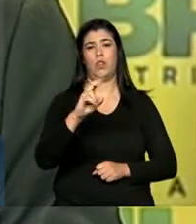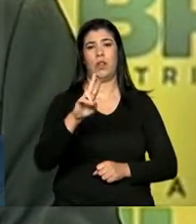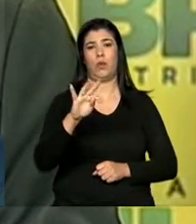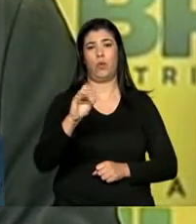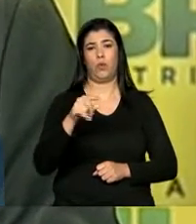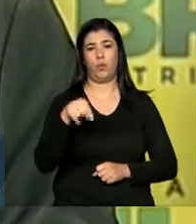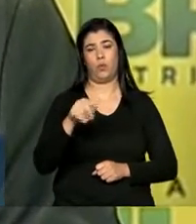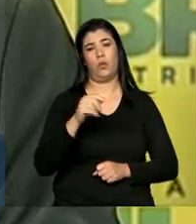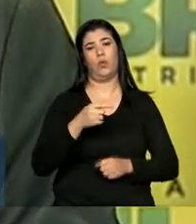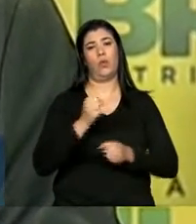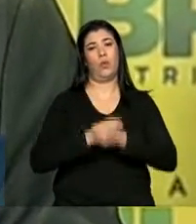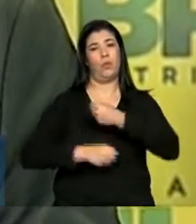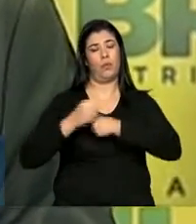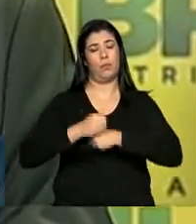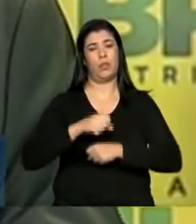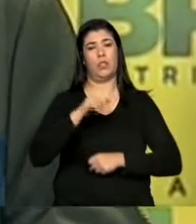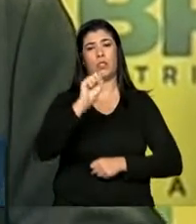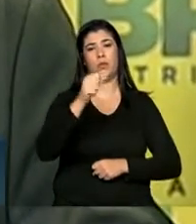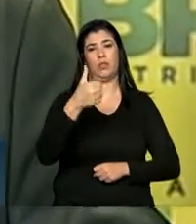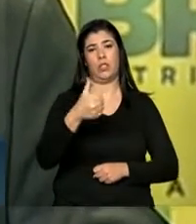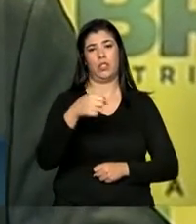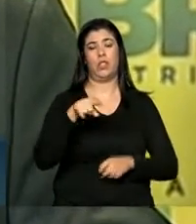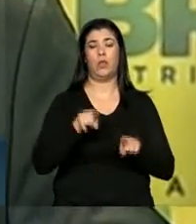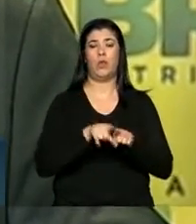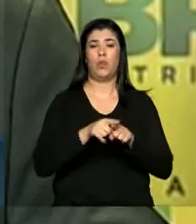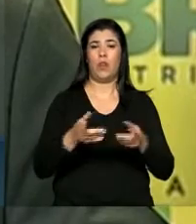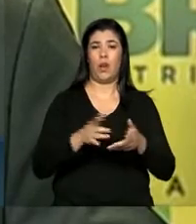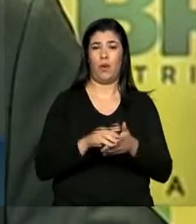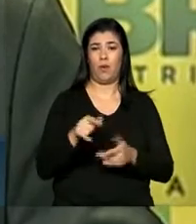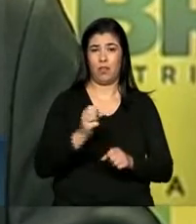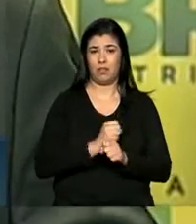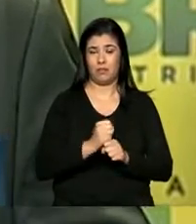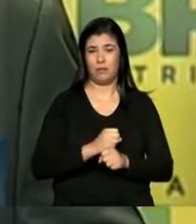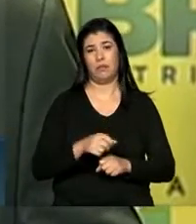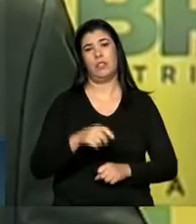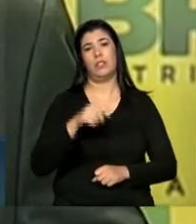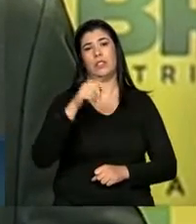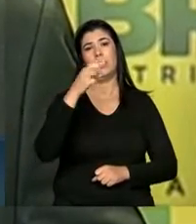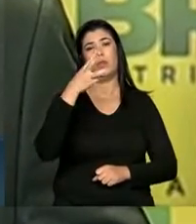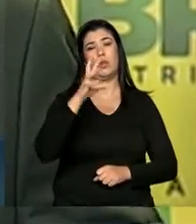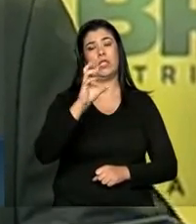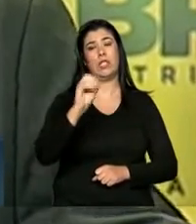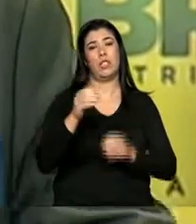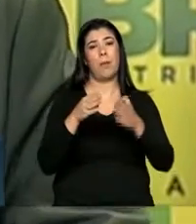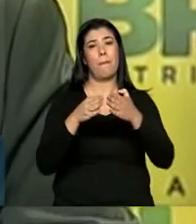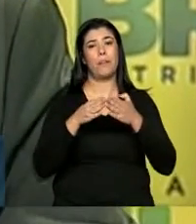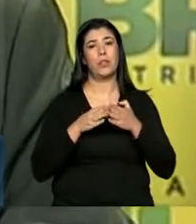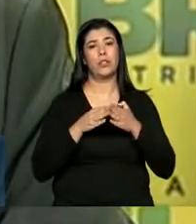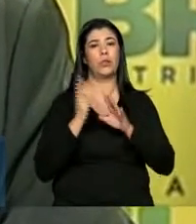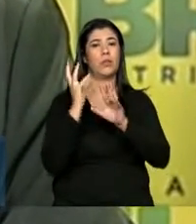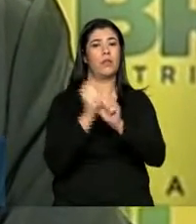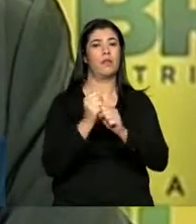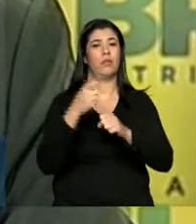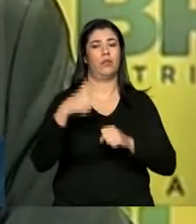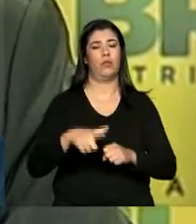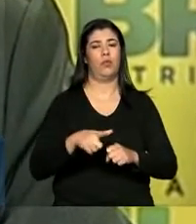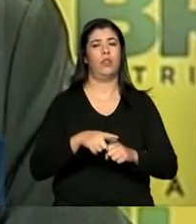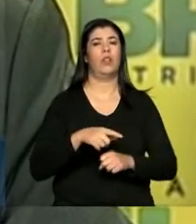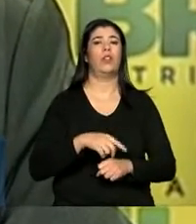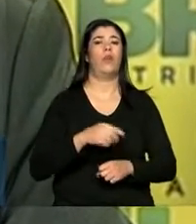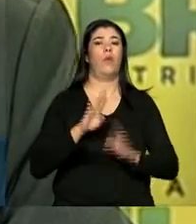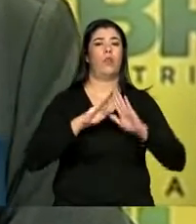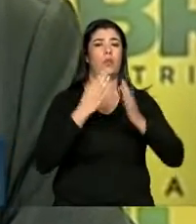esse ano apenas 30. Então, o que nós estamos divulgando hoje, as escolas, há um mês atrás, elas já receberam, todas